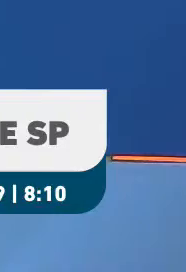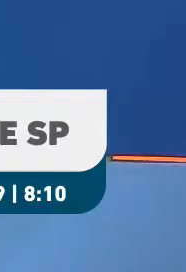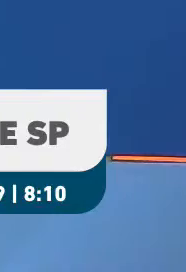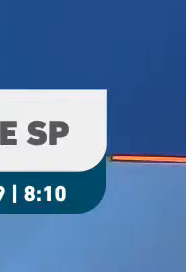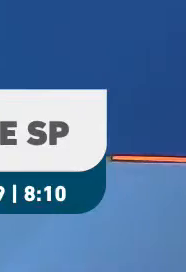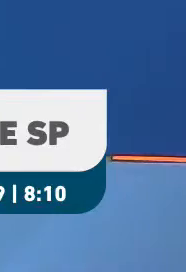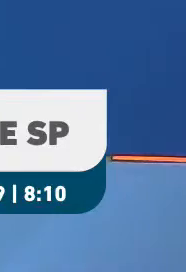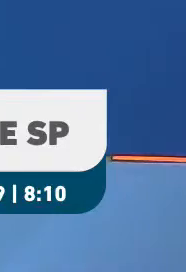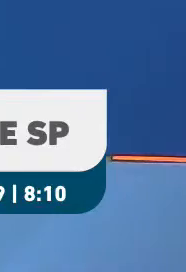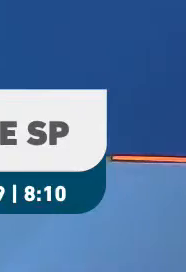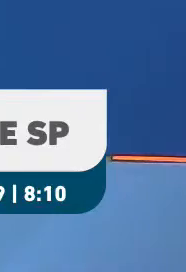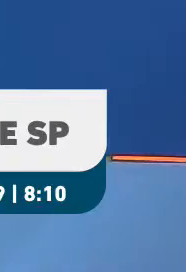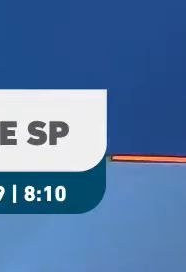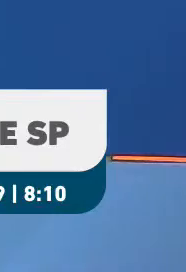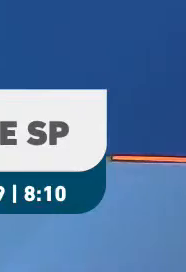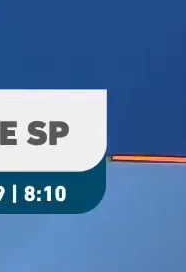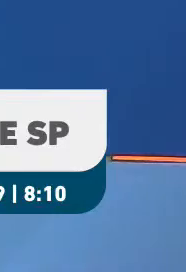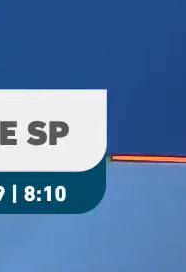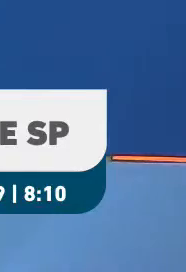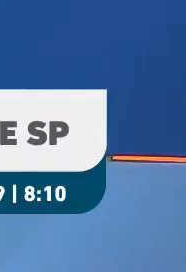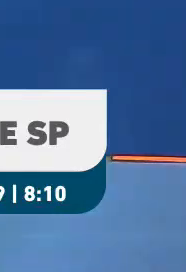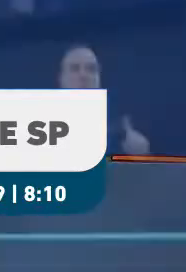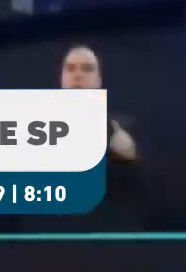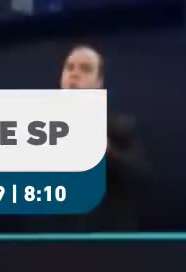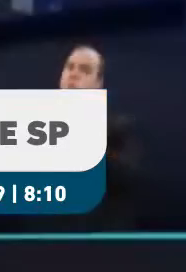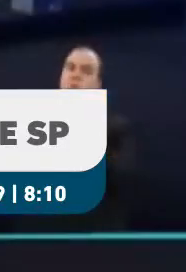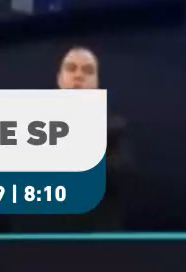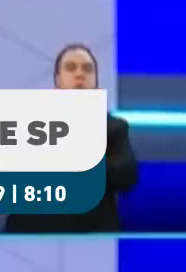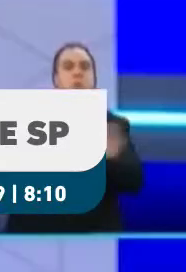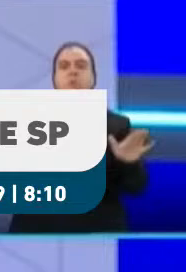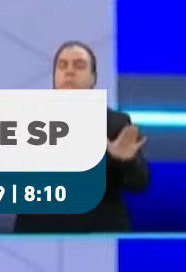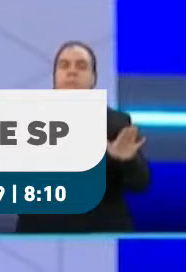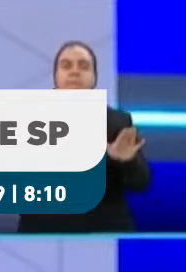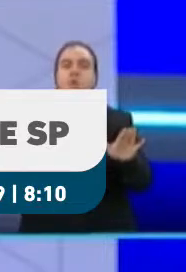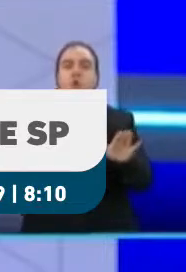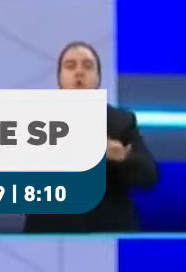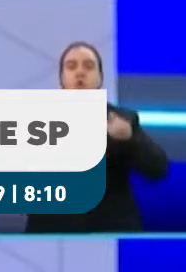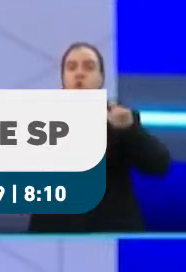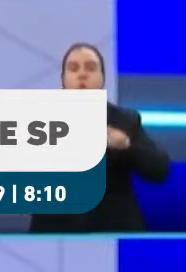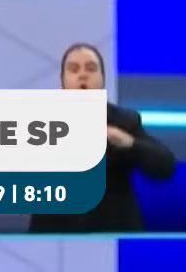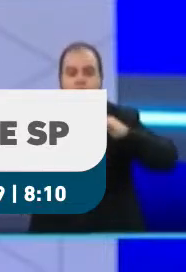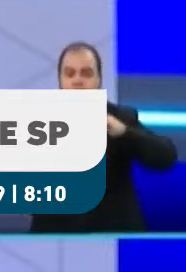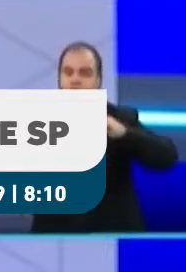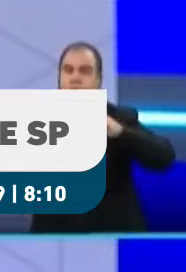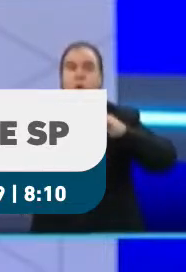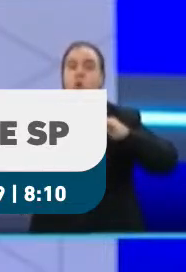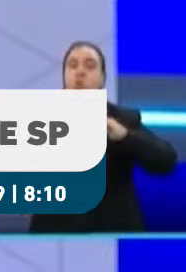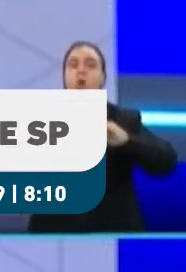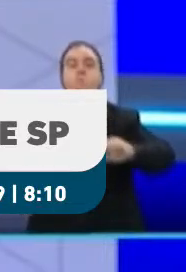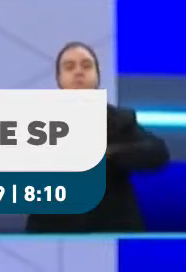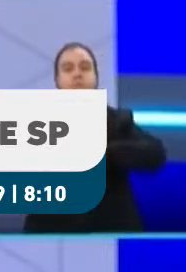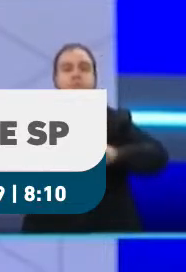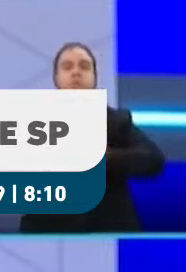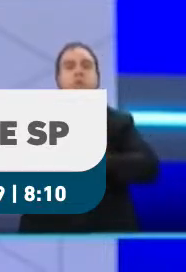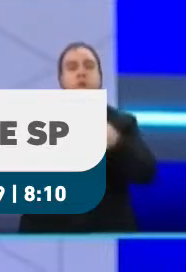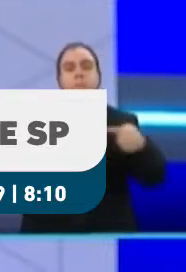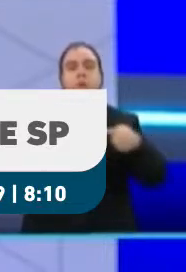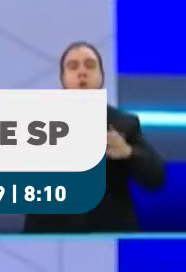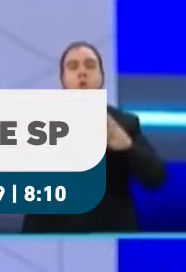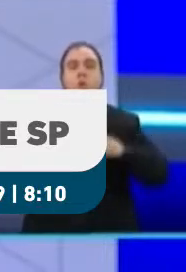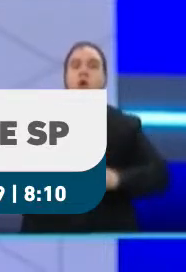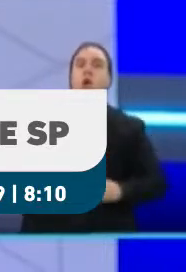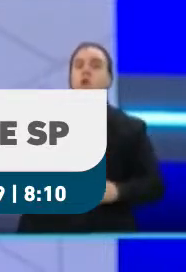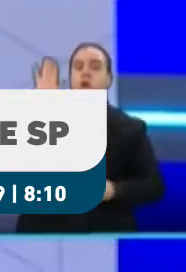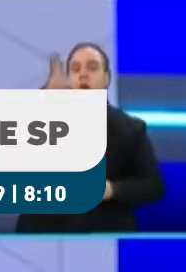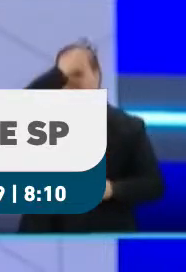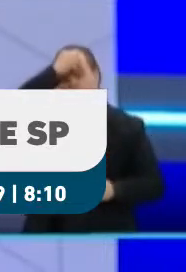1º. Os dois trocaram acusações ao longo do encontro, mas o ápice da tensão aconteceu no final do terceiro bloco, quando